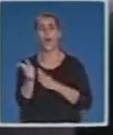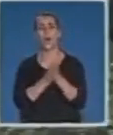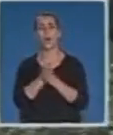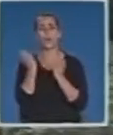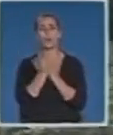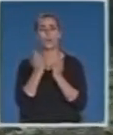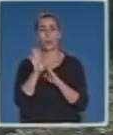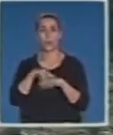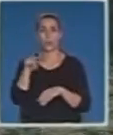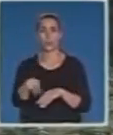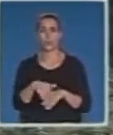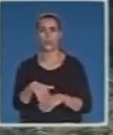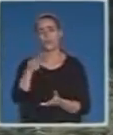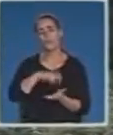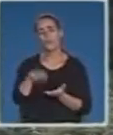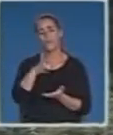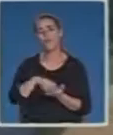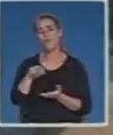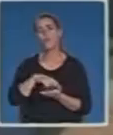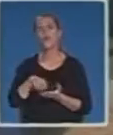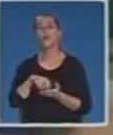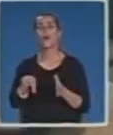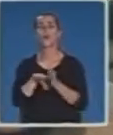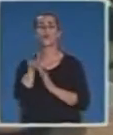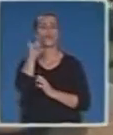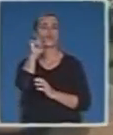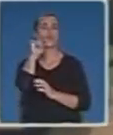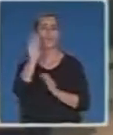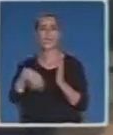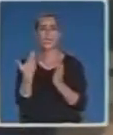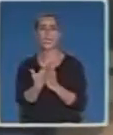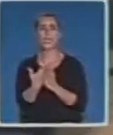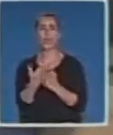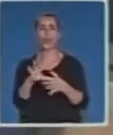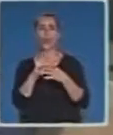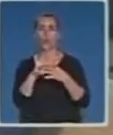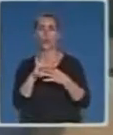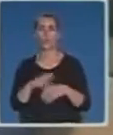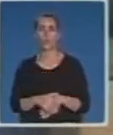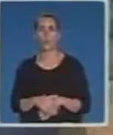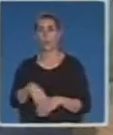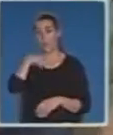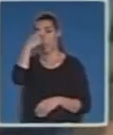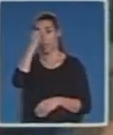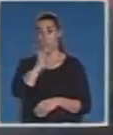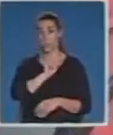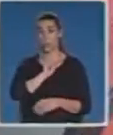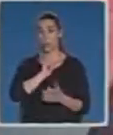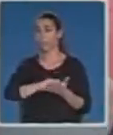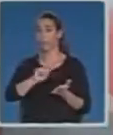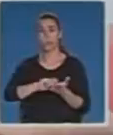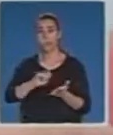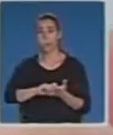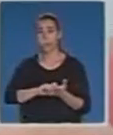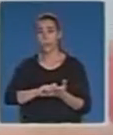escolar. Uma arruada em Porto Seguro para os candidatos da coligação. As nossas canetas, as que nós tínhamos, não escreviam. E